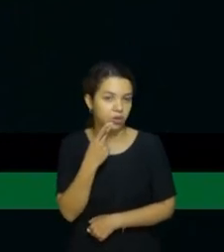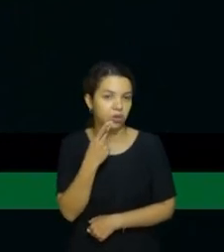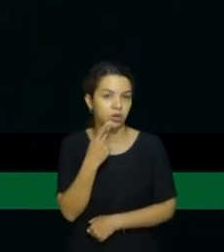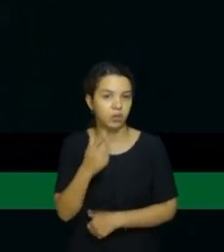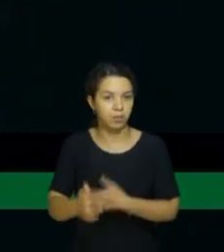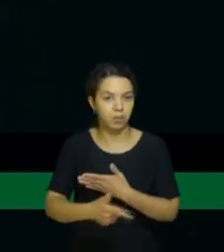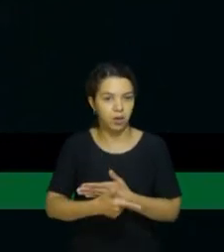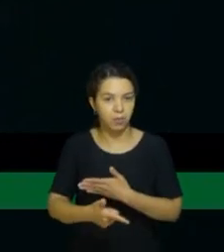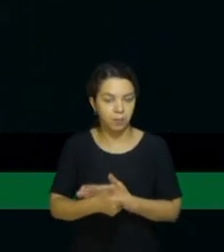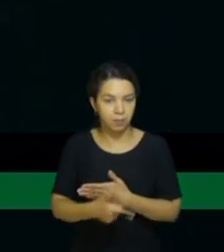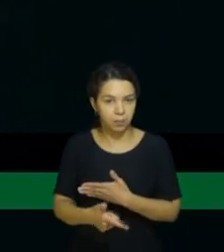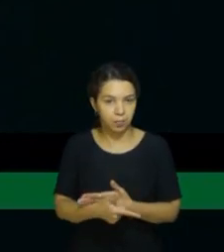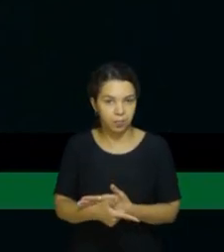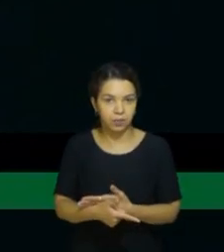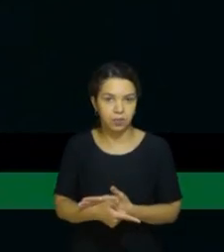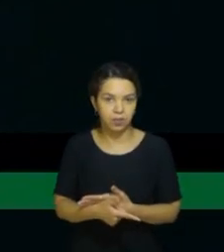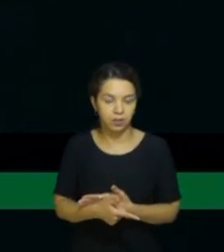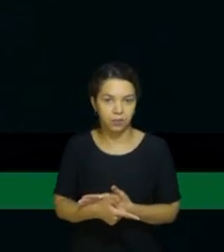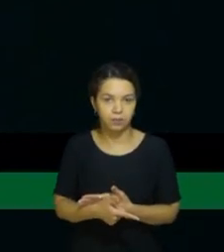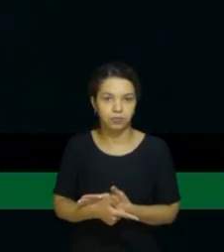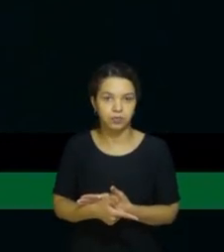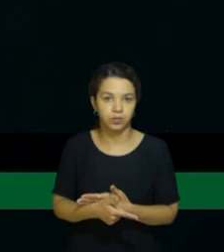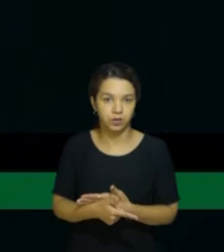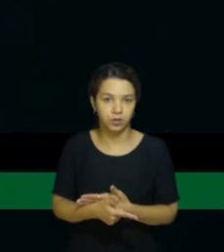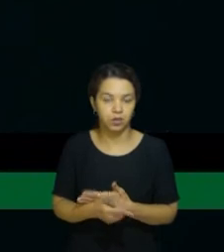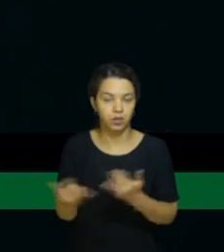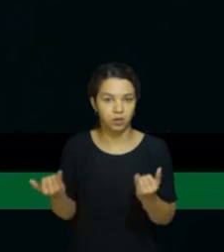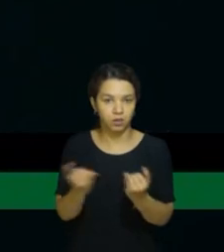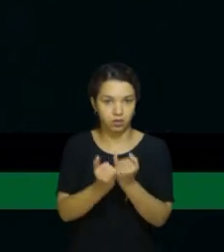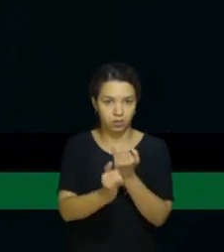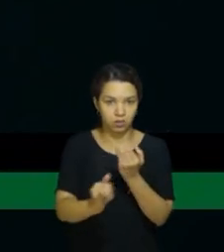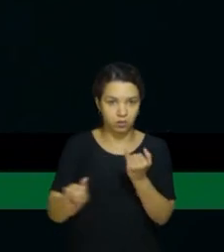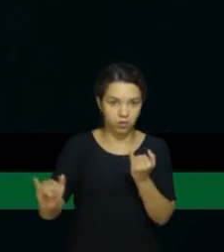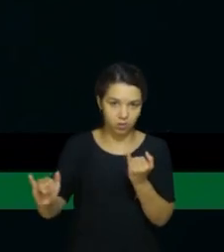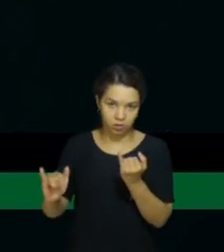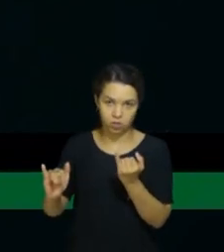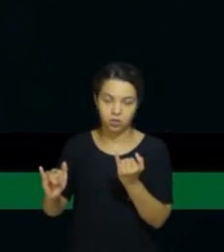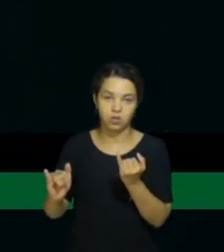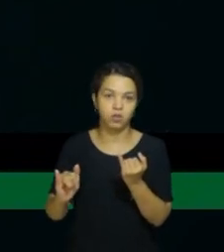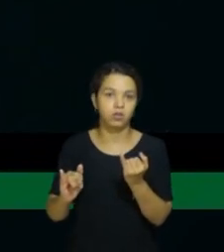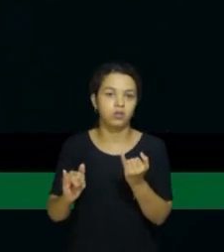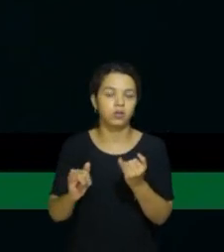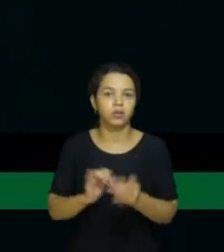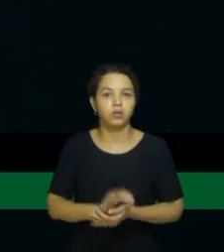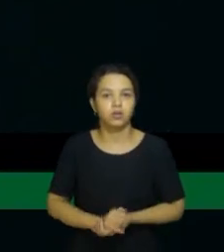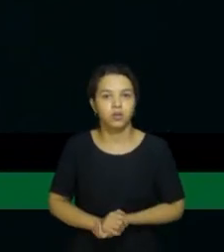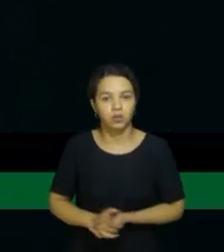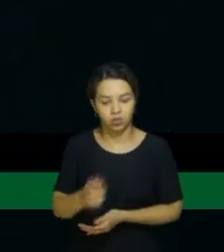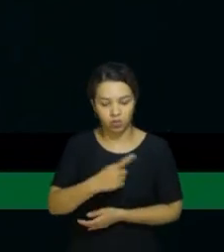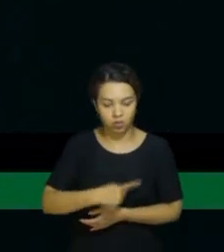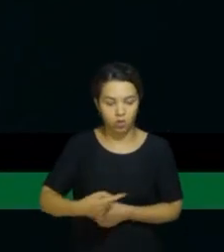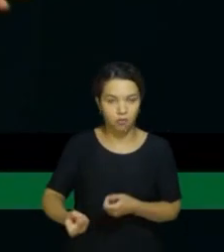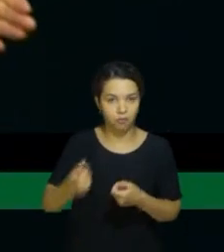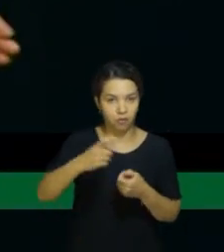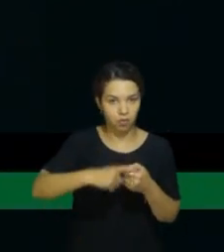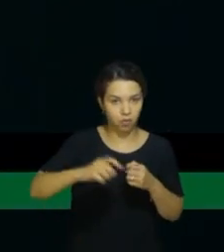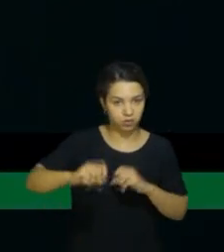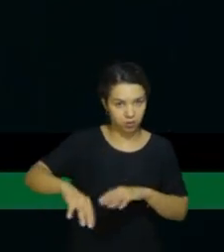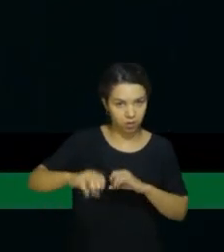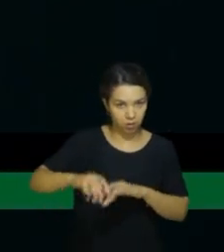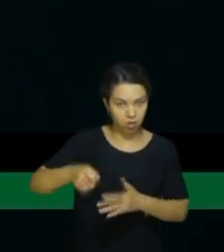papel democrático de intermediar para que a gente possa retomar as aulas sem